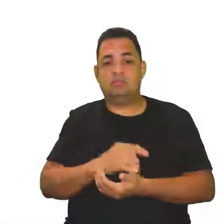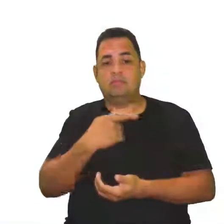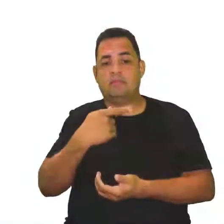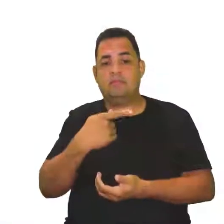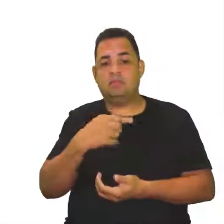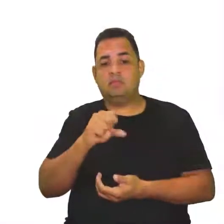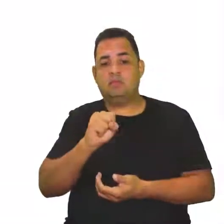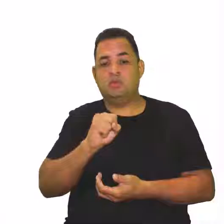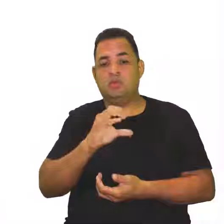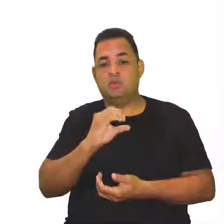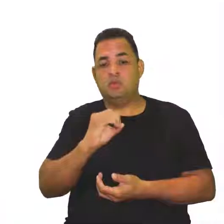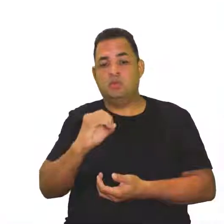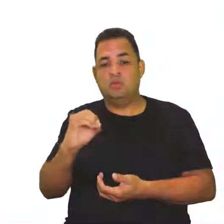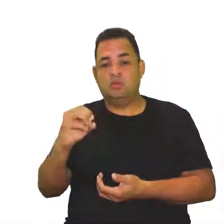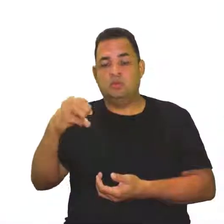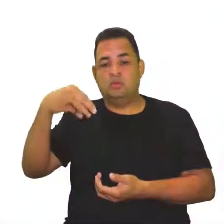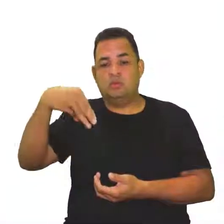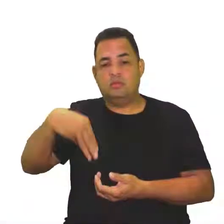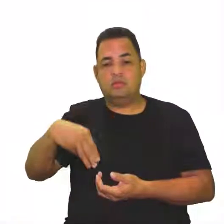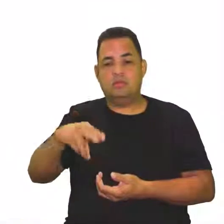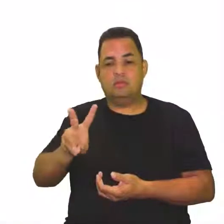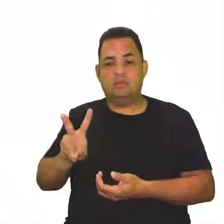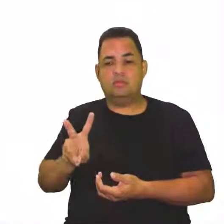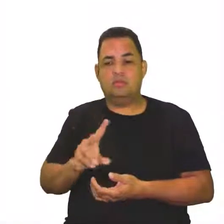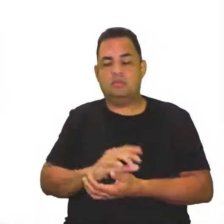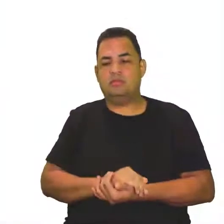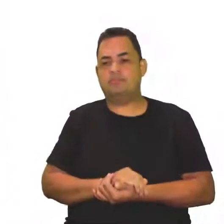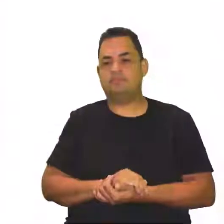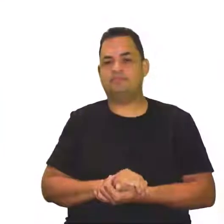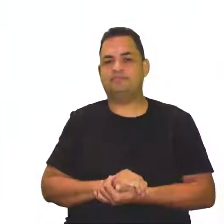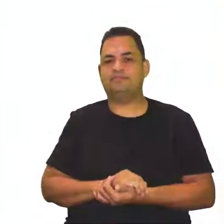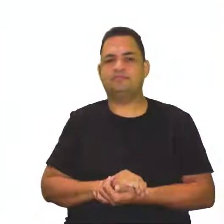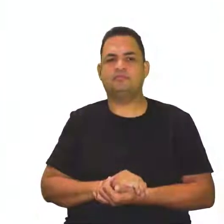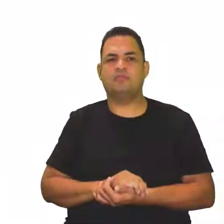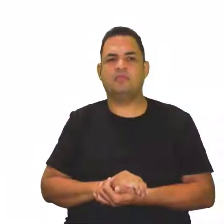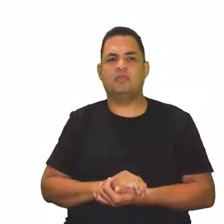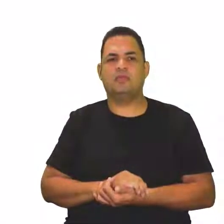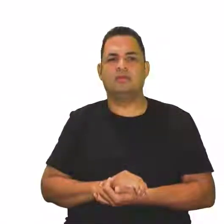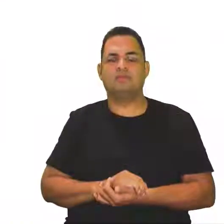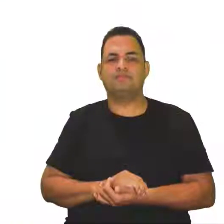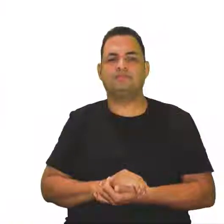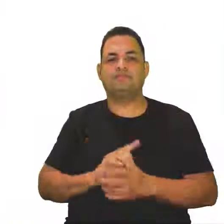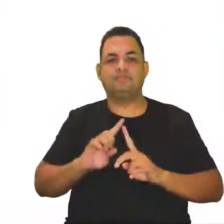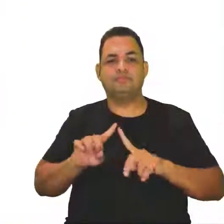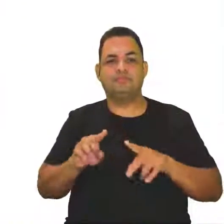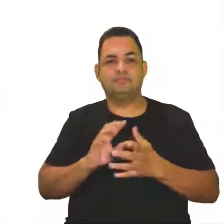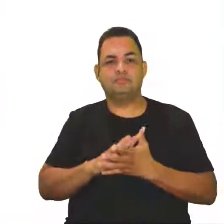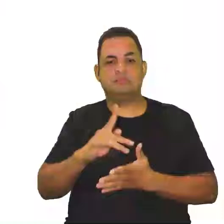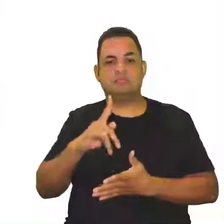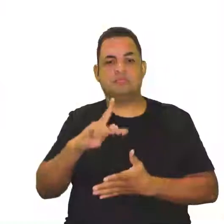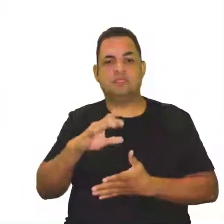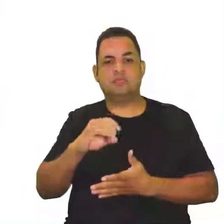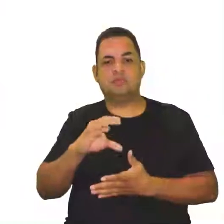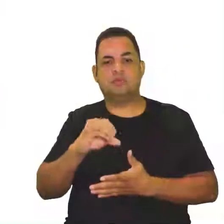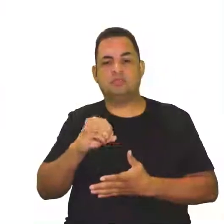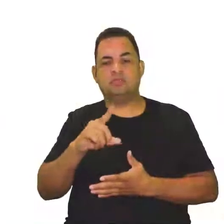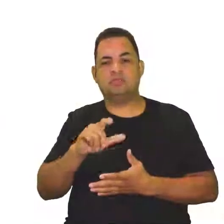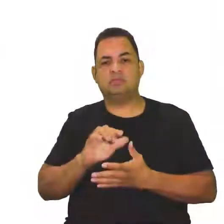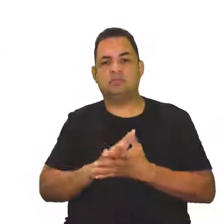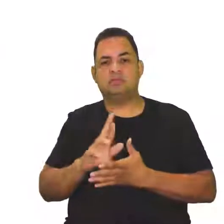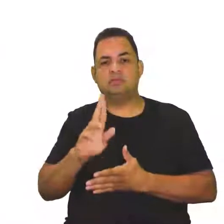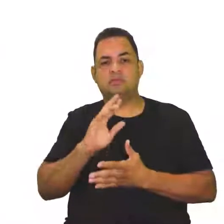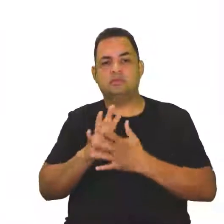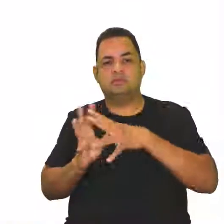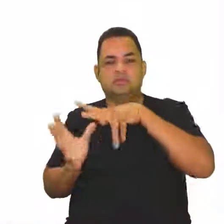800 megavolts. No entanto, o potencial resultante na